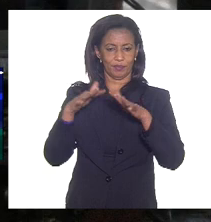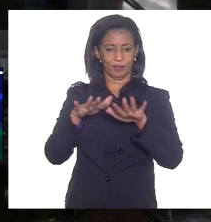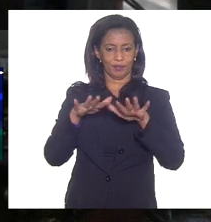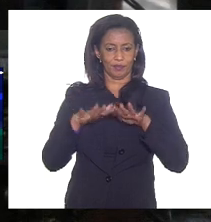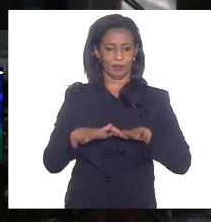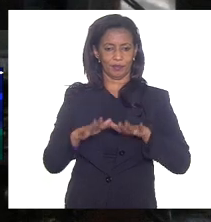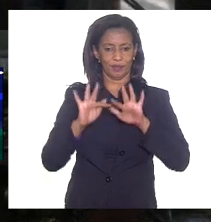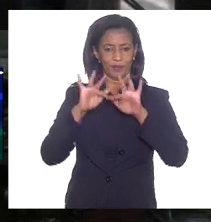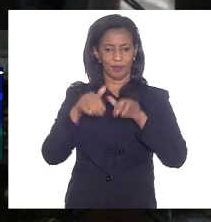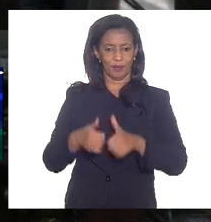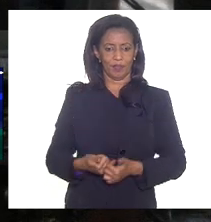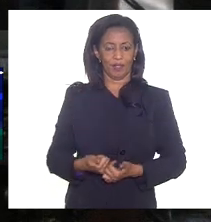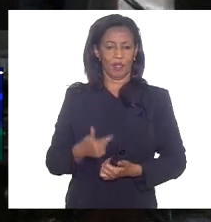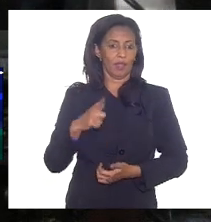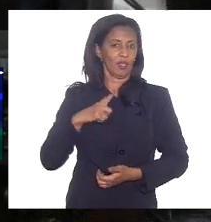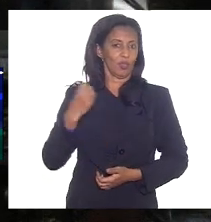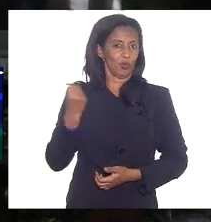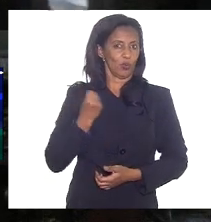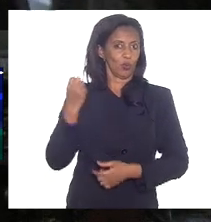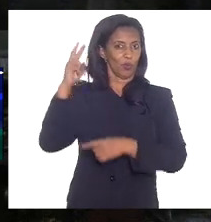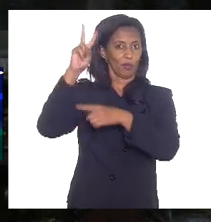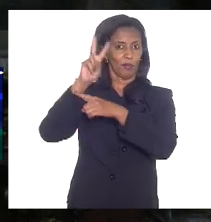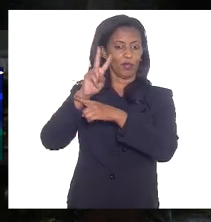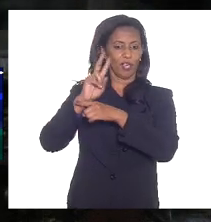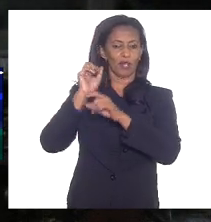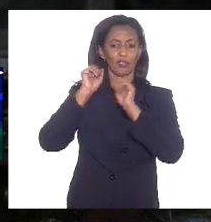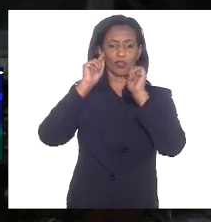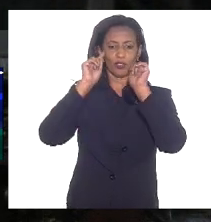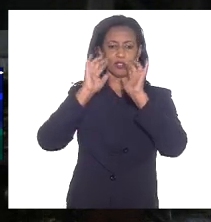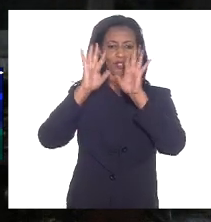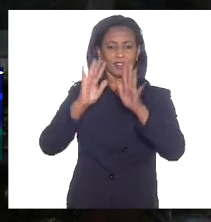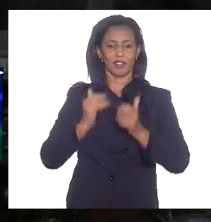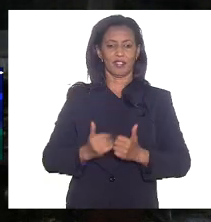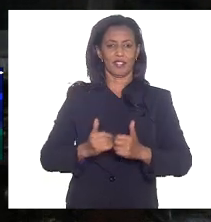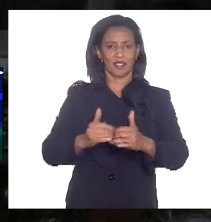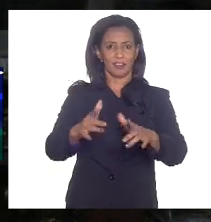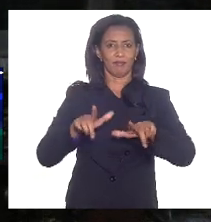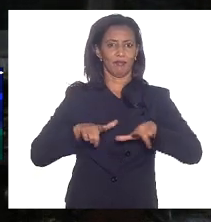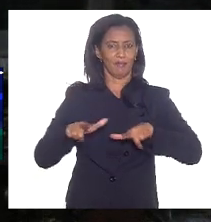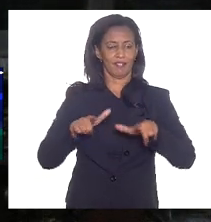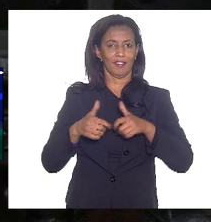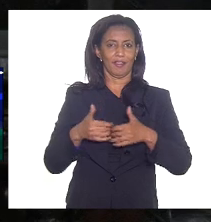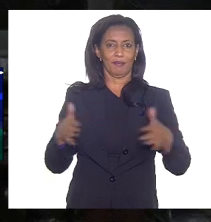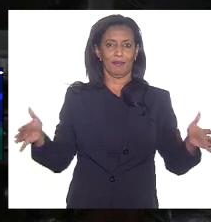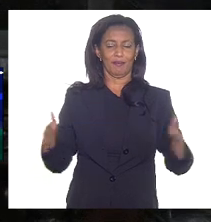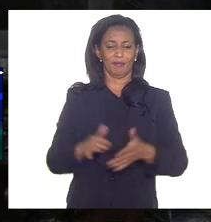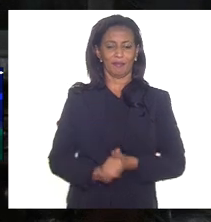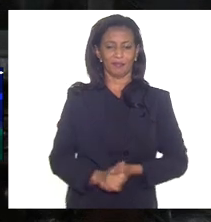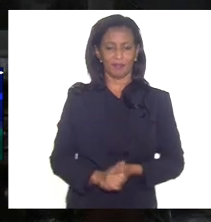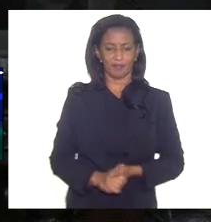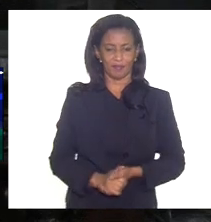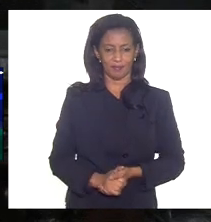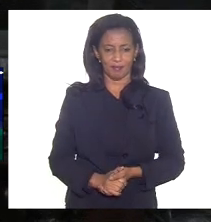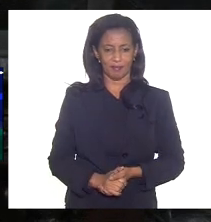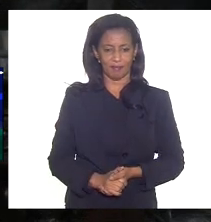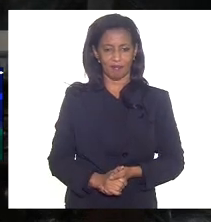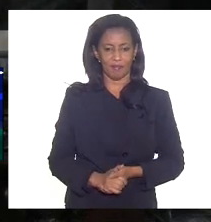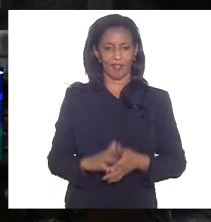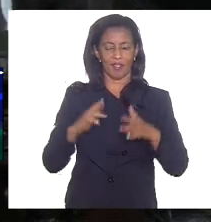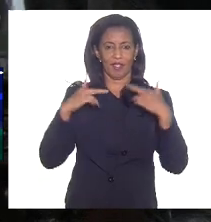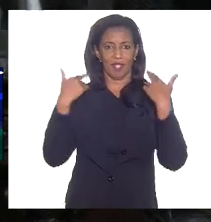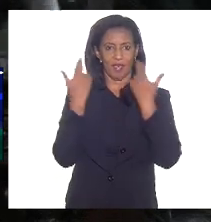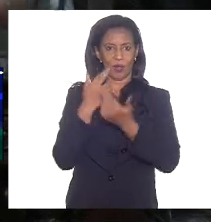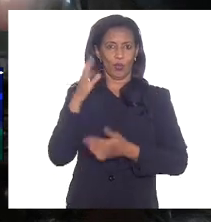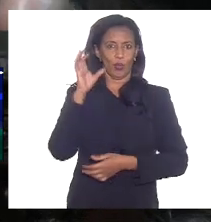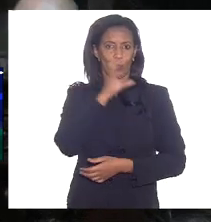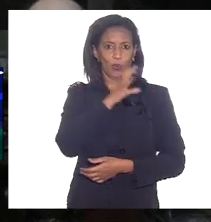presidência, havendo número legal sobre a proteção de Deus, iniciamos os nossos trabalhos. Está aberta a sessão